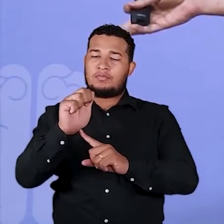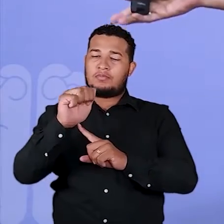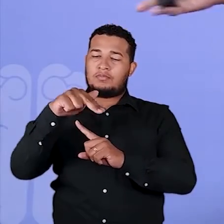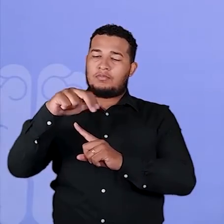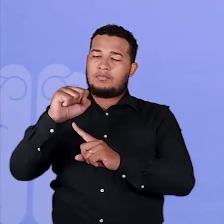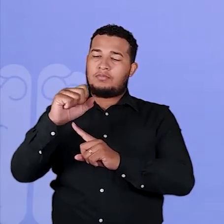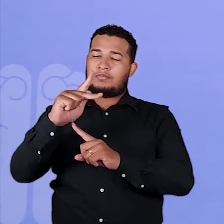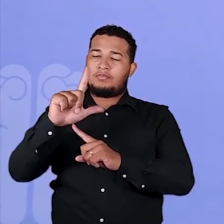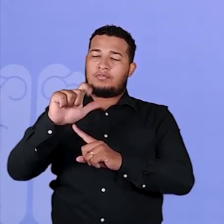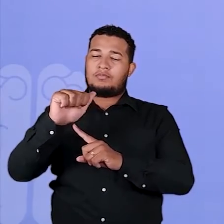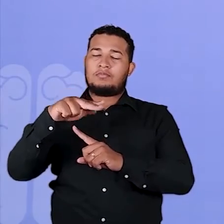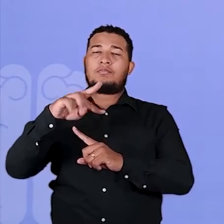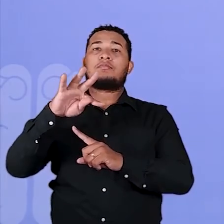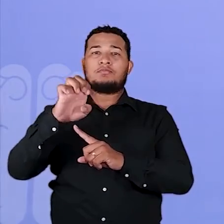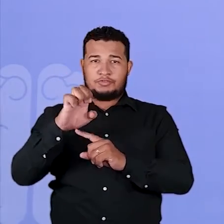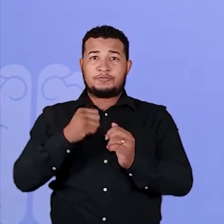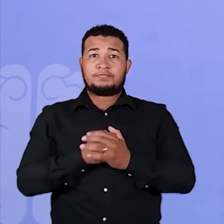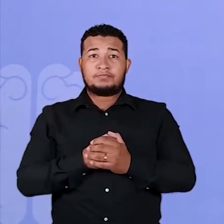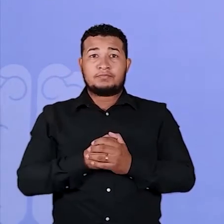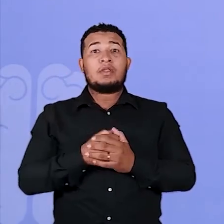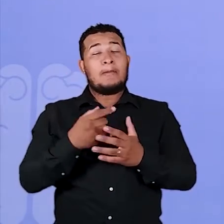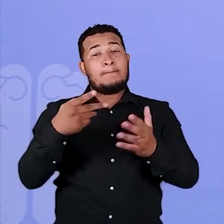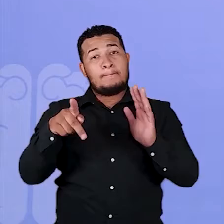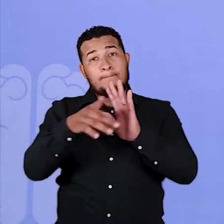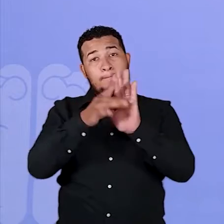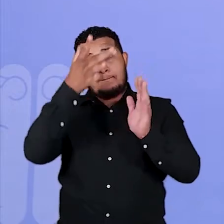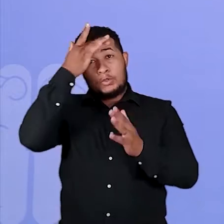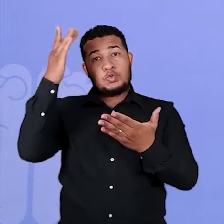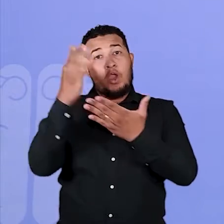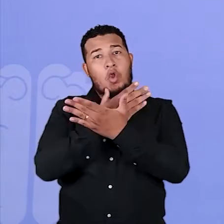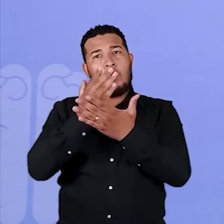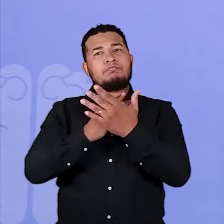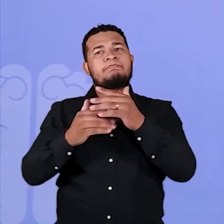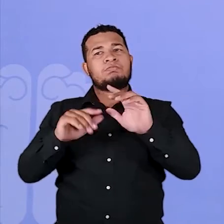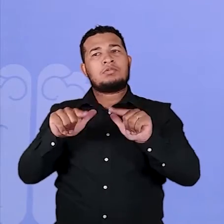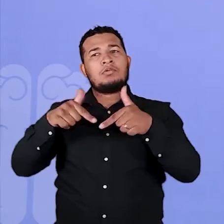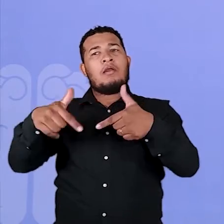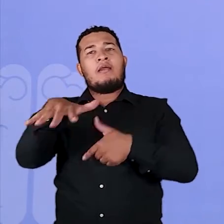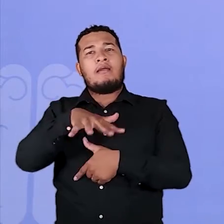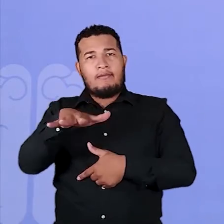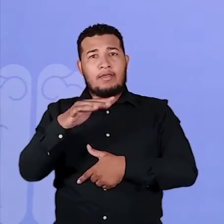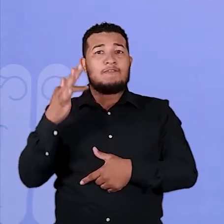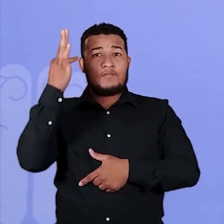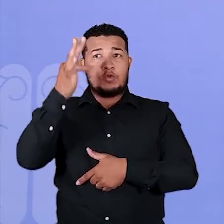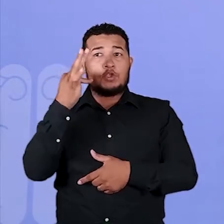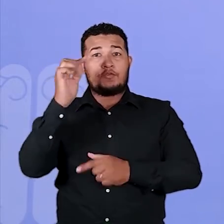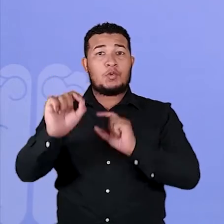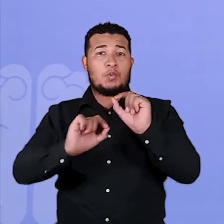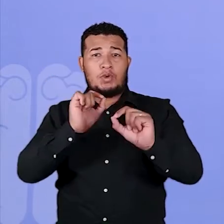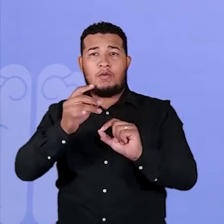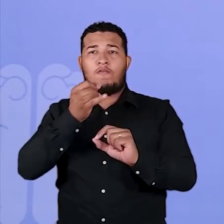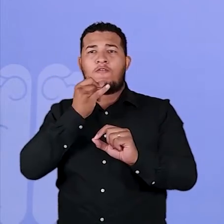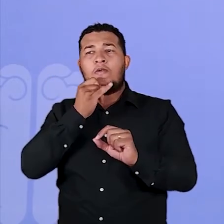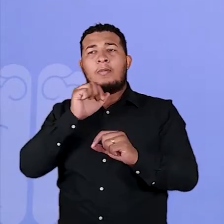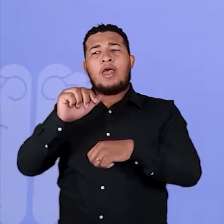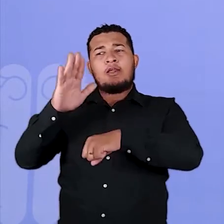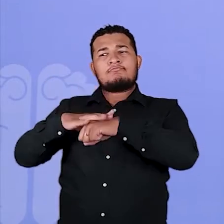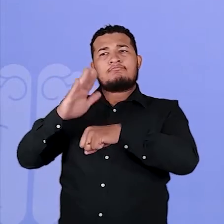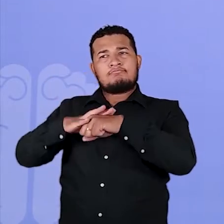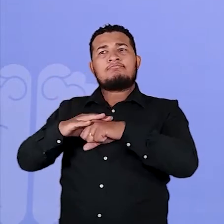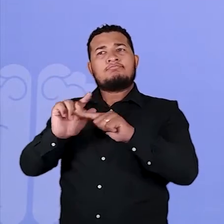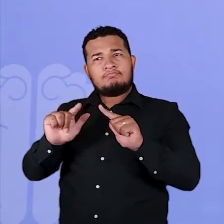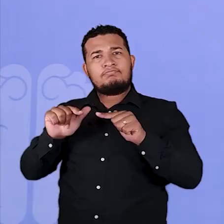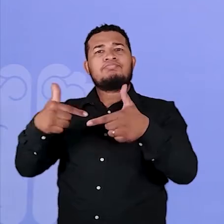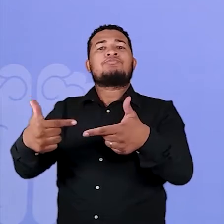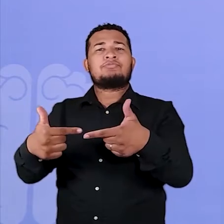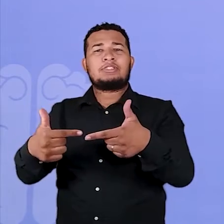também com filosofia, que eles vão defender que uma pessoa que agiu de tal forma que